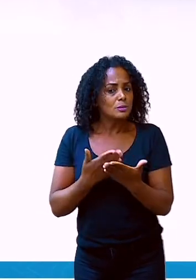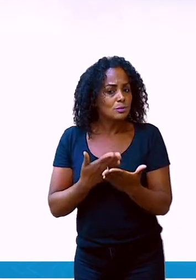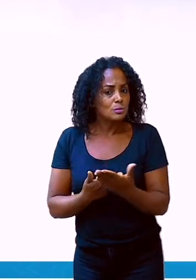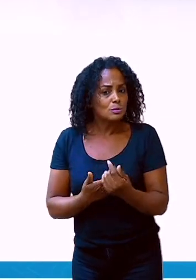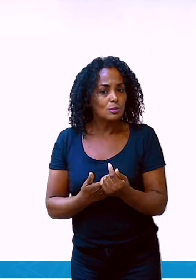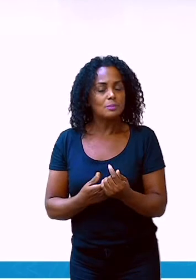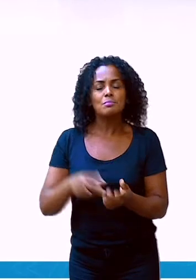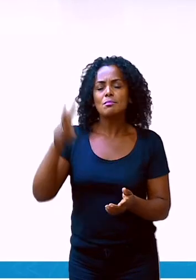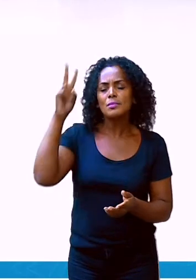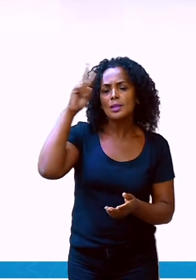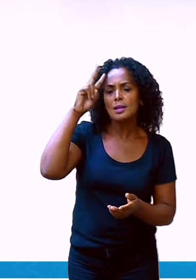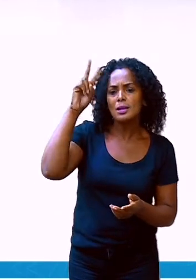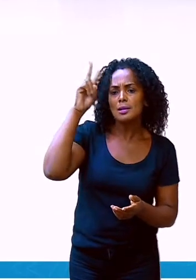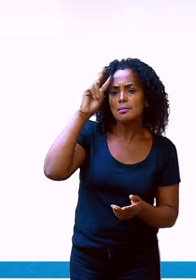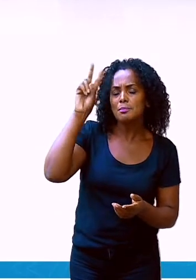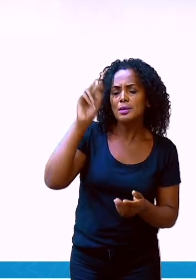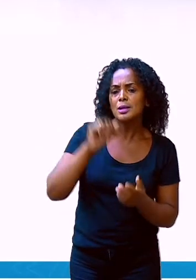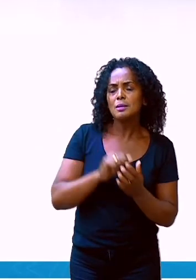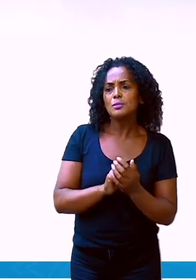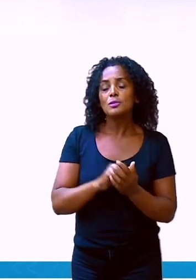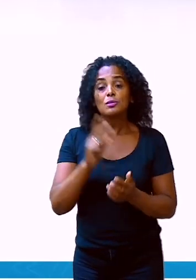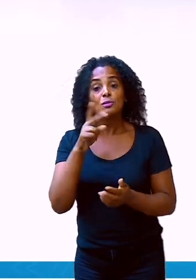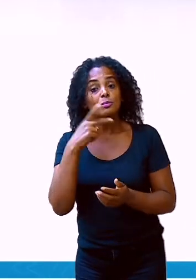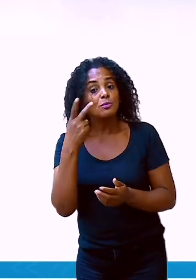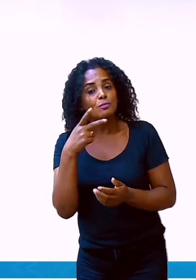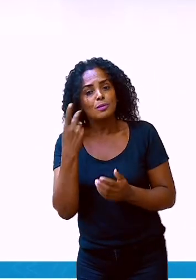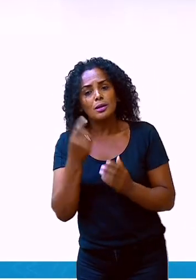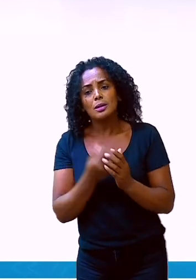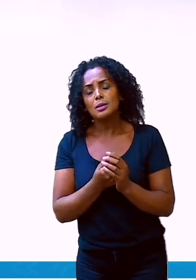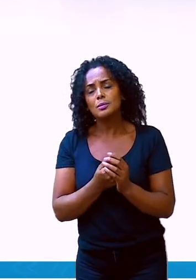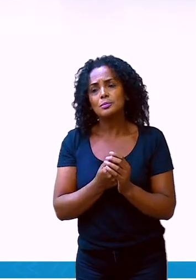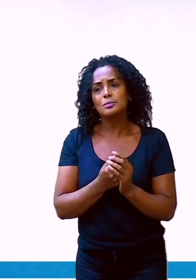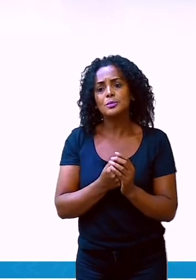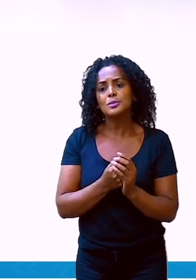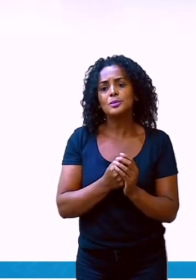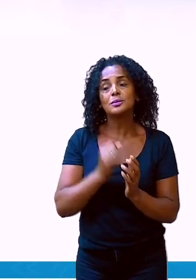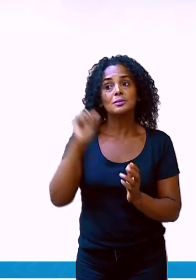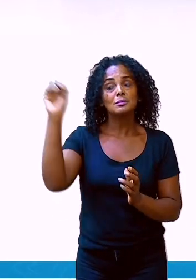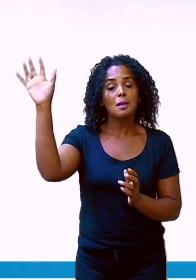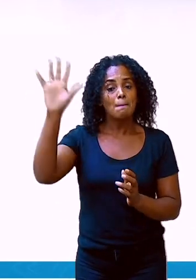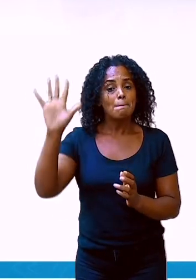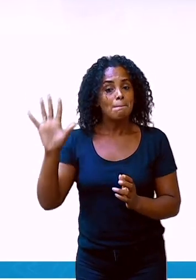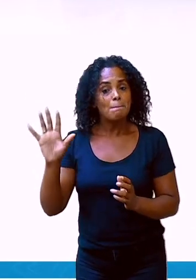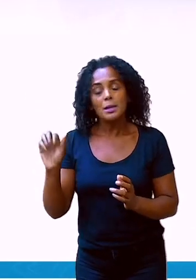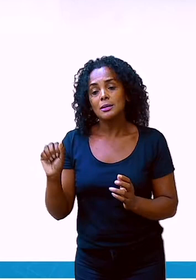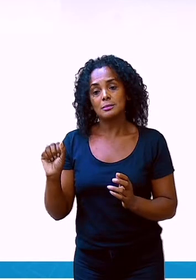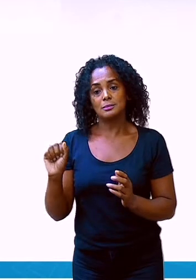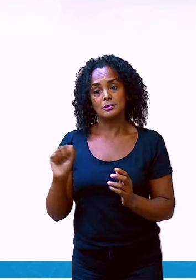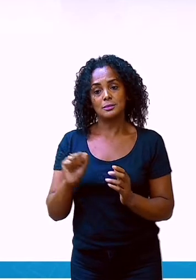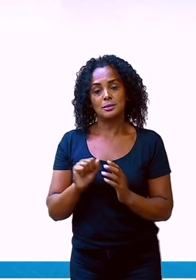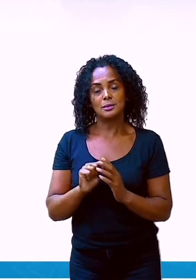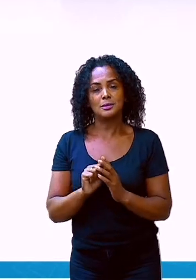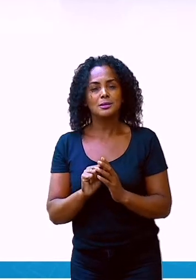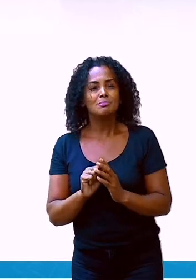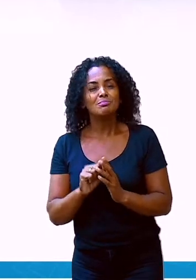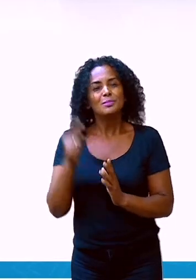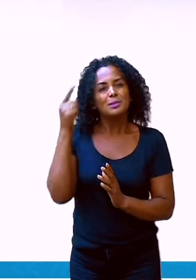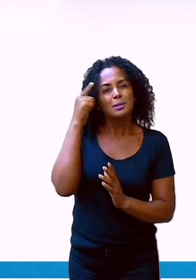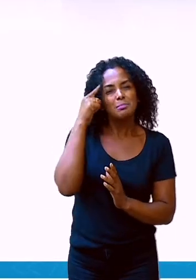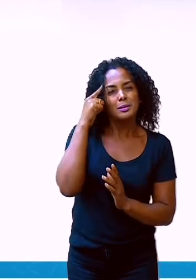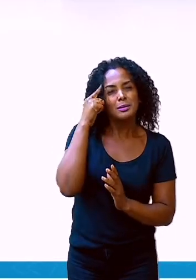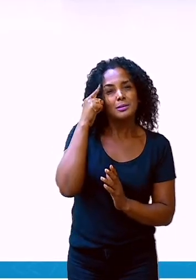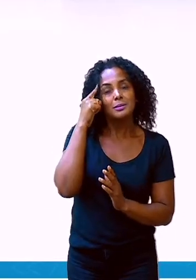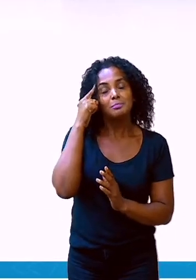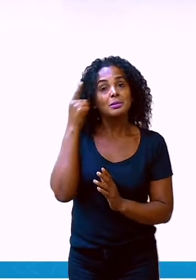Lembrando, quando a gente fala a palavra planta, logo vem à nossa cabeça as plantas, né? Como uma árvore, uma